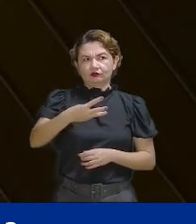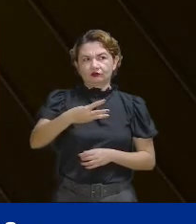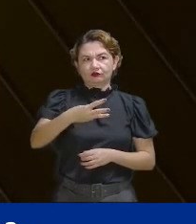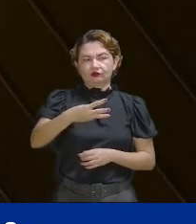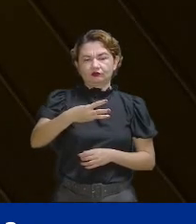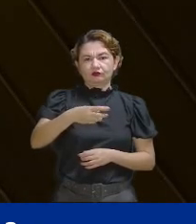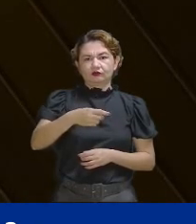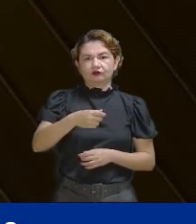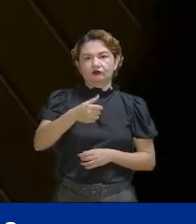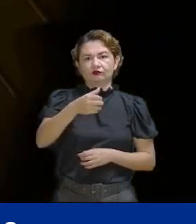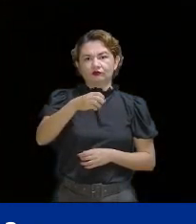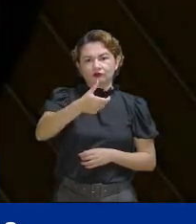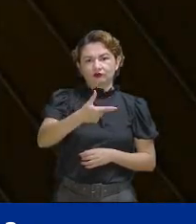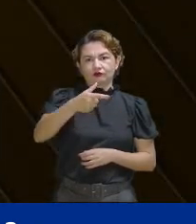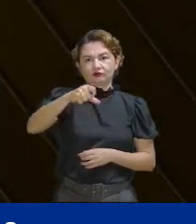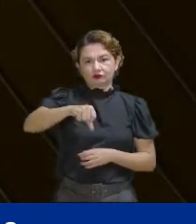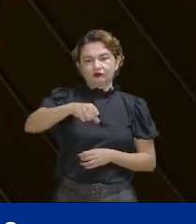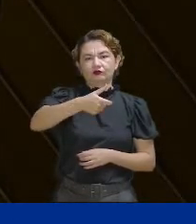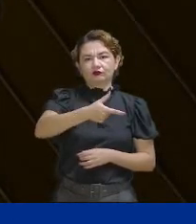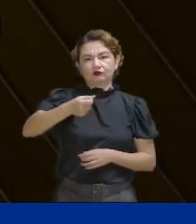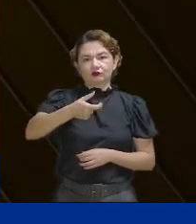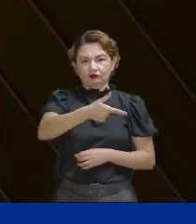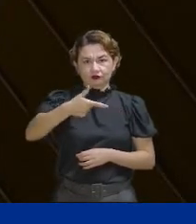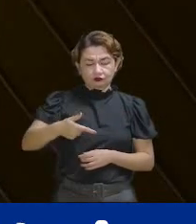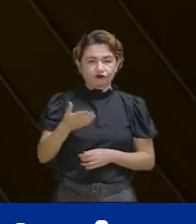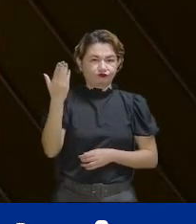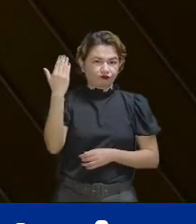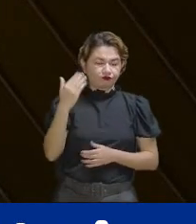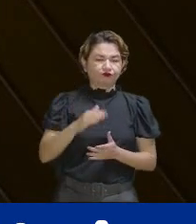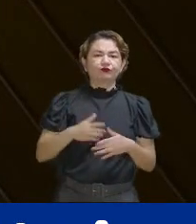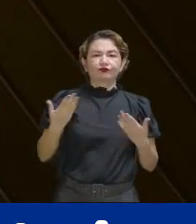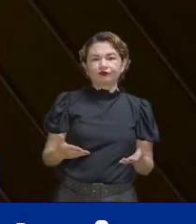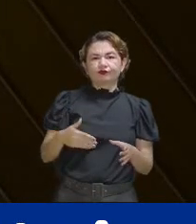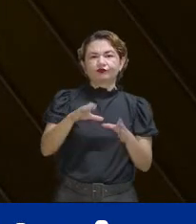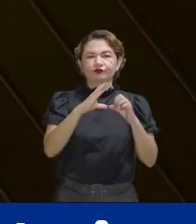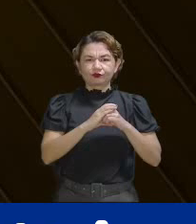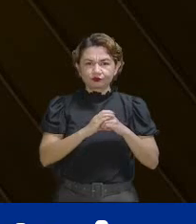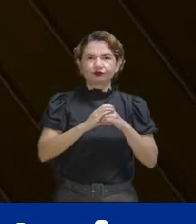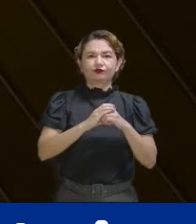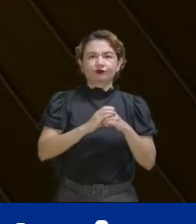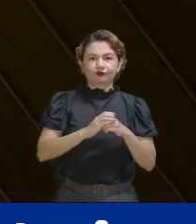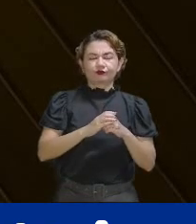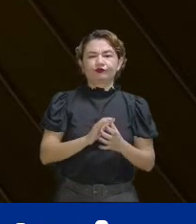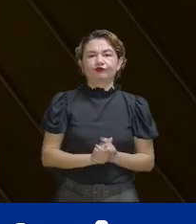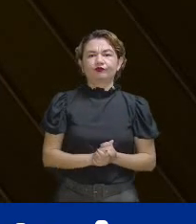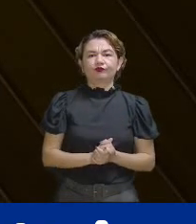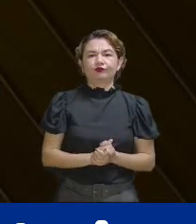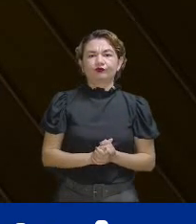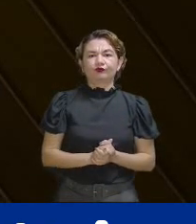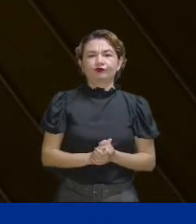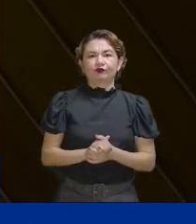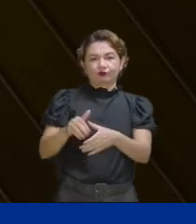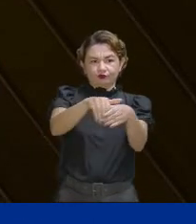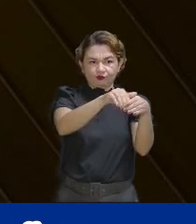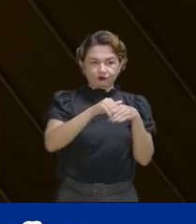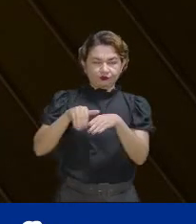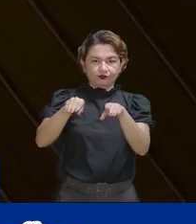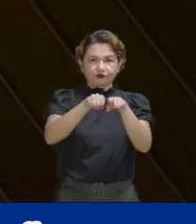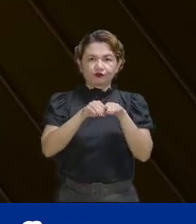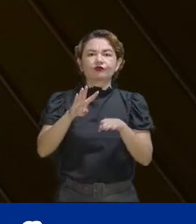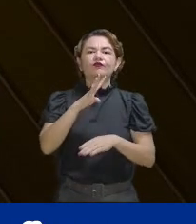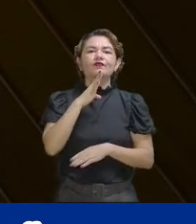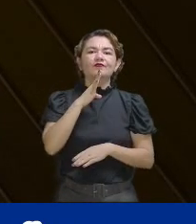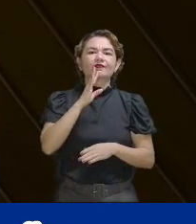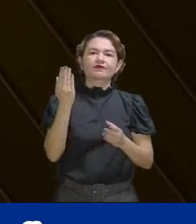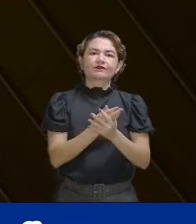060-1653 dígito 29 de 2022. Naquela oportunidade, o Tribunal Regional Eleitoral do Amapá, por unanimidade,